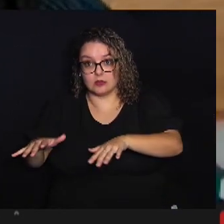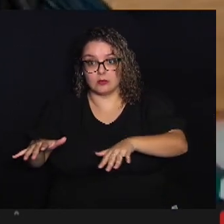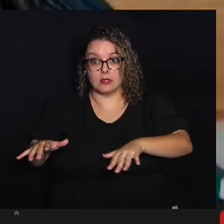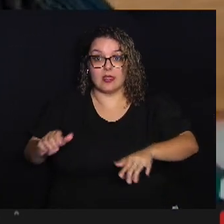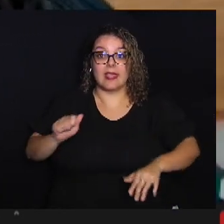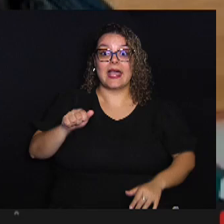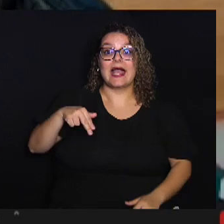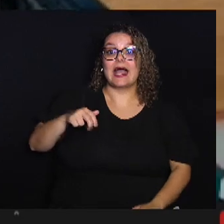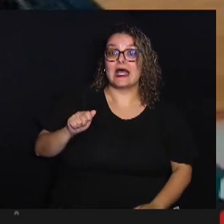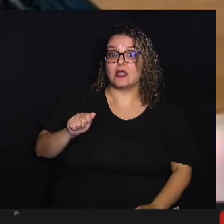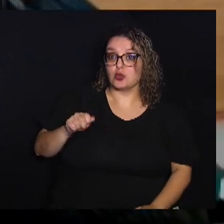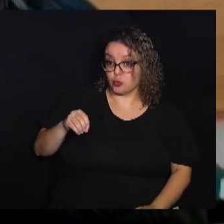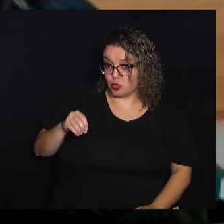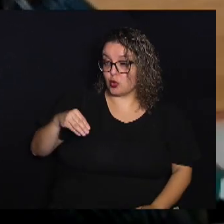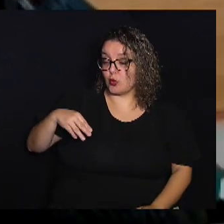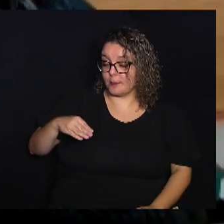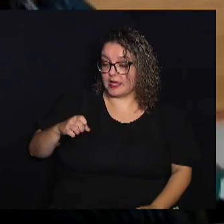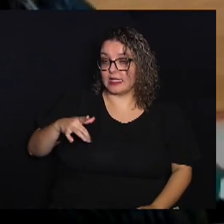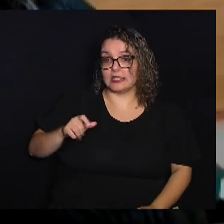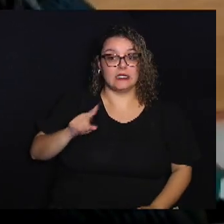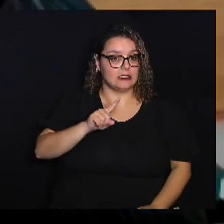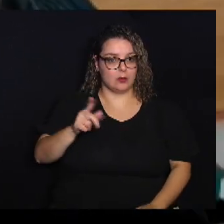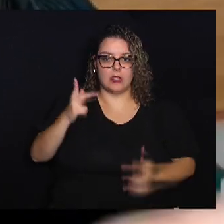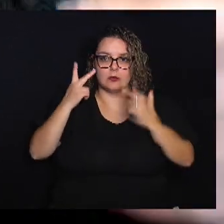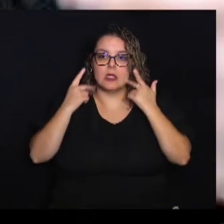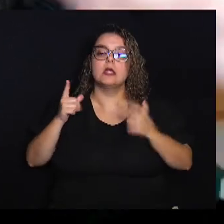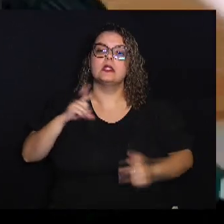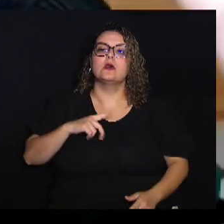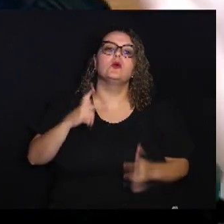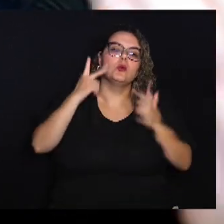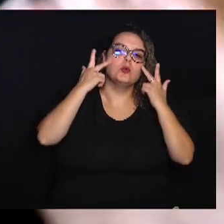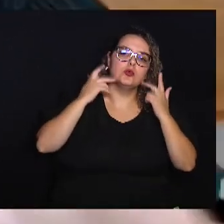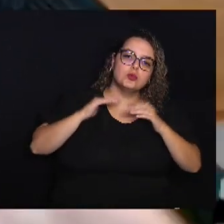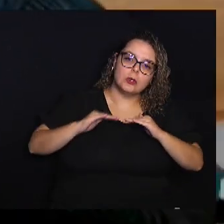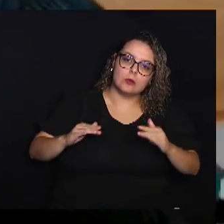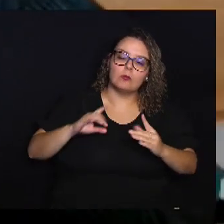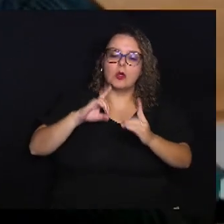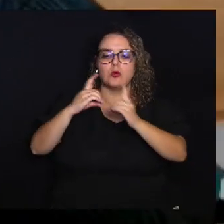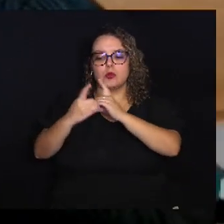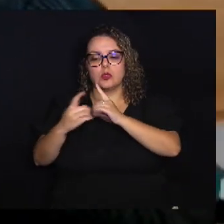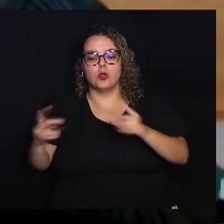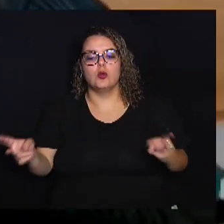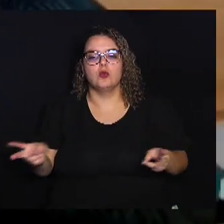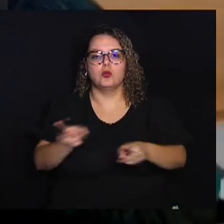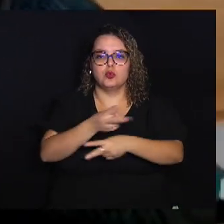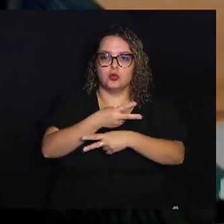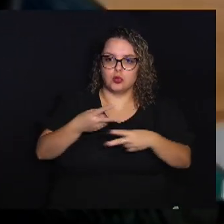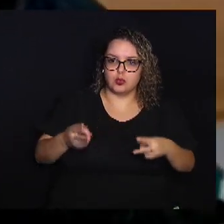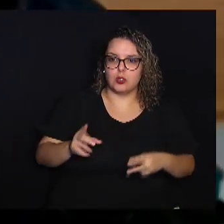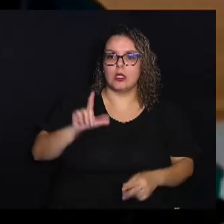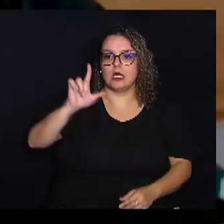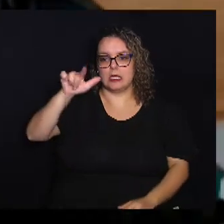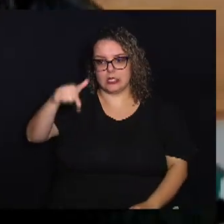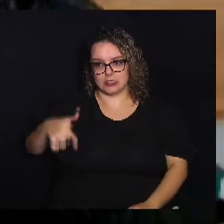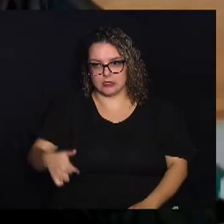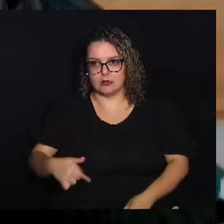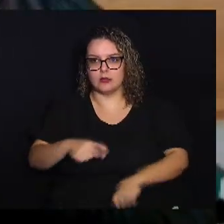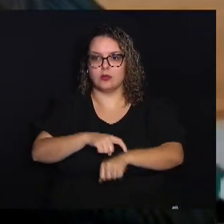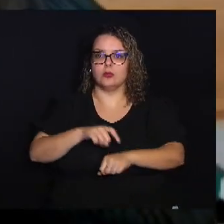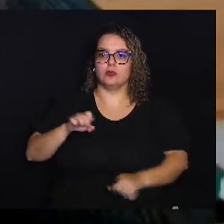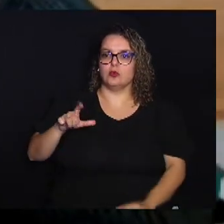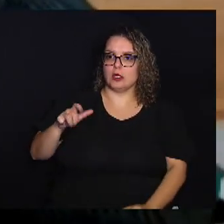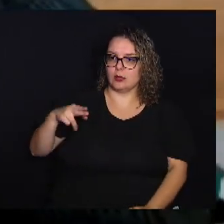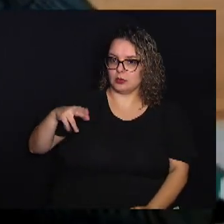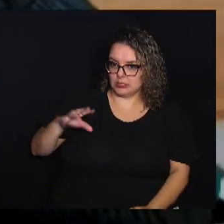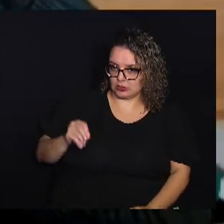normal. Então, existe uma situação normal, onde nós temos uma dinâmica de ventos, e aí vem a situação do El Niño